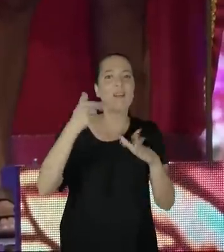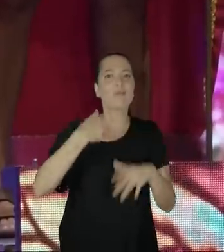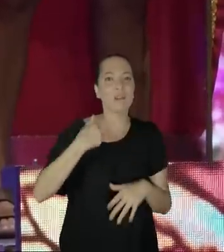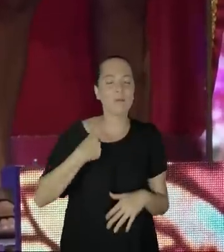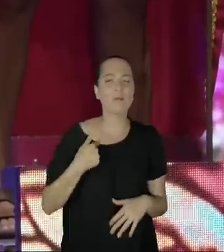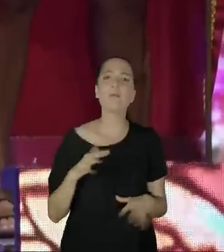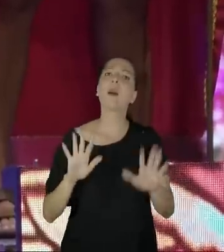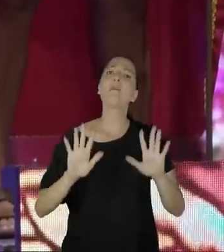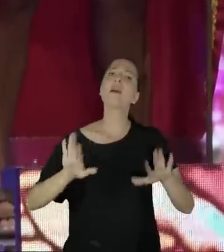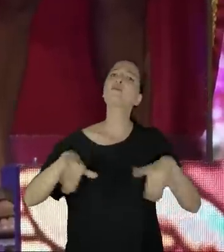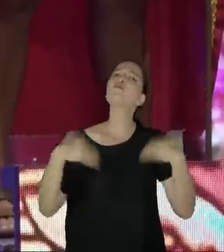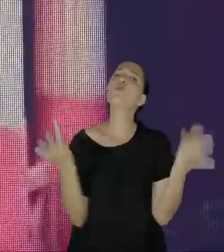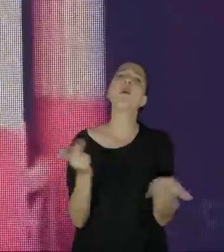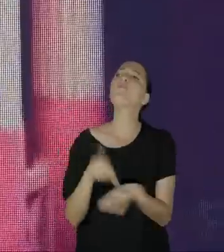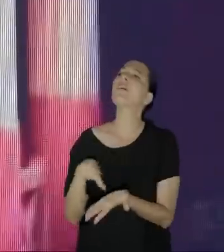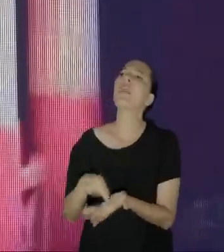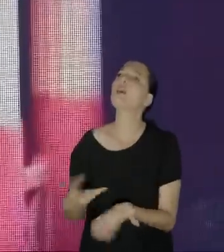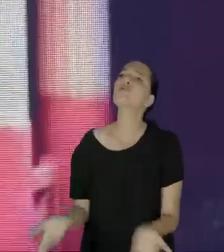verdade?